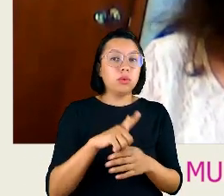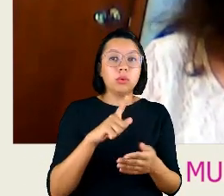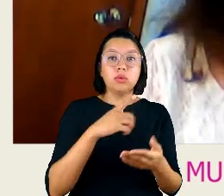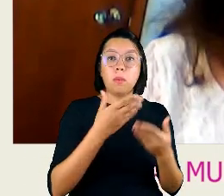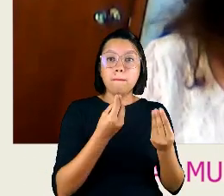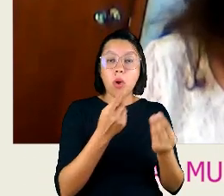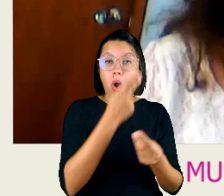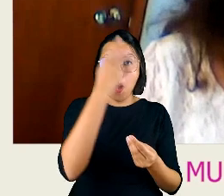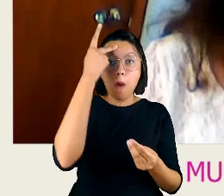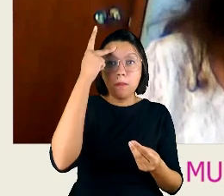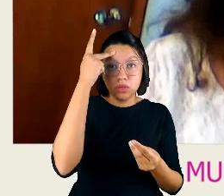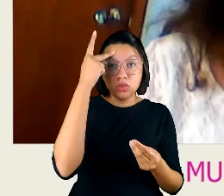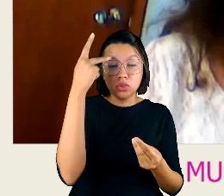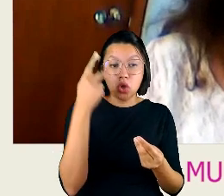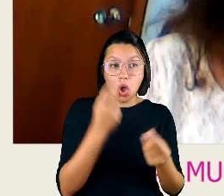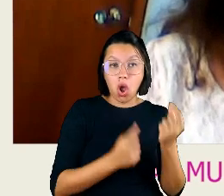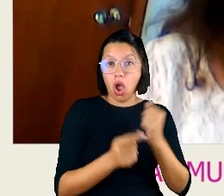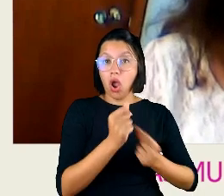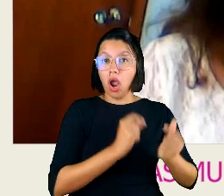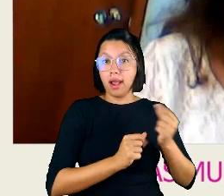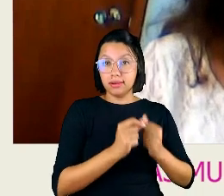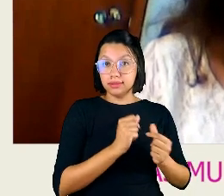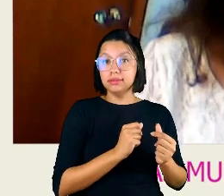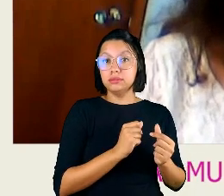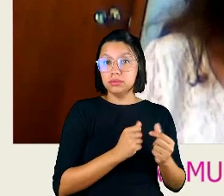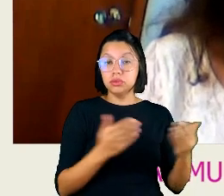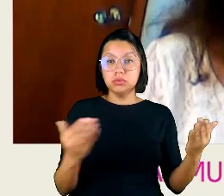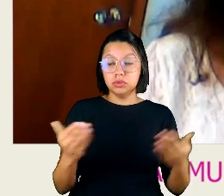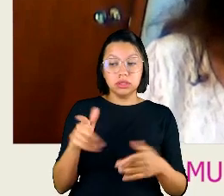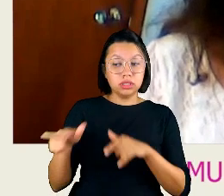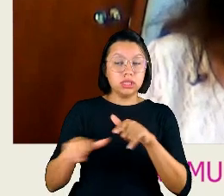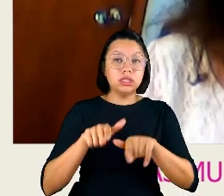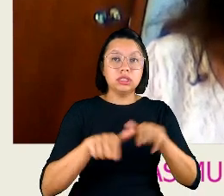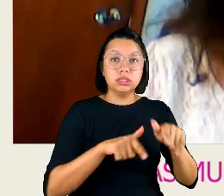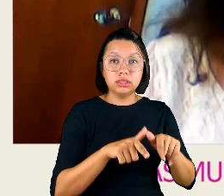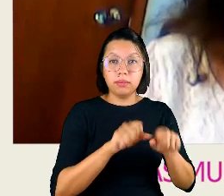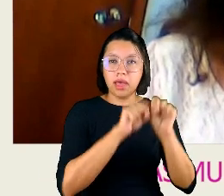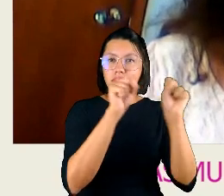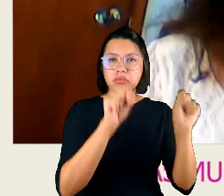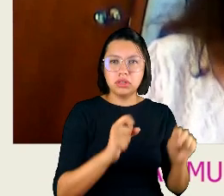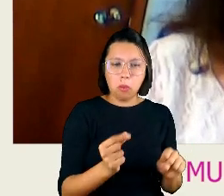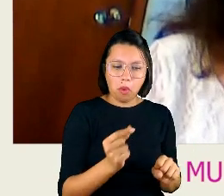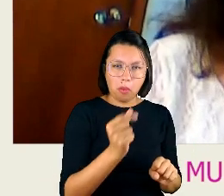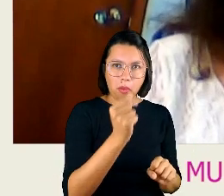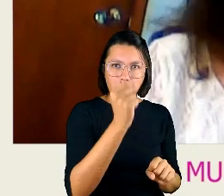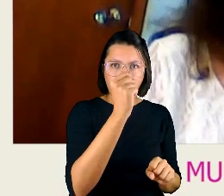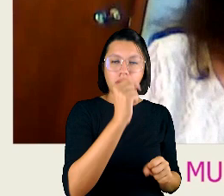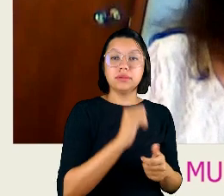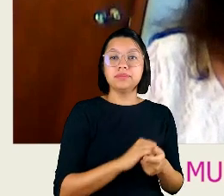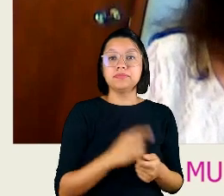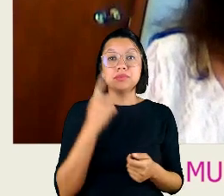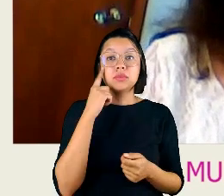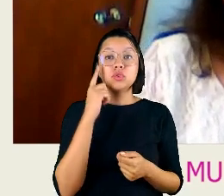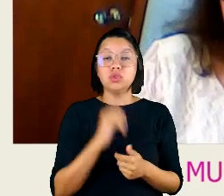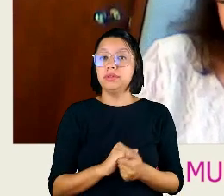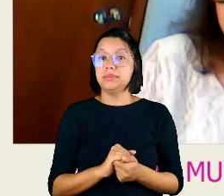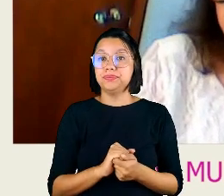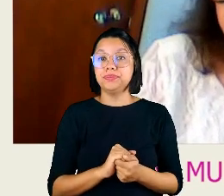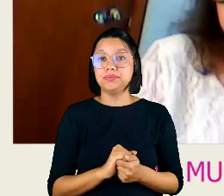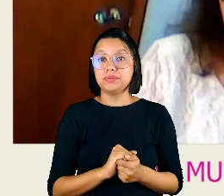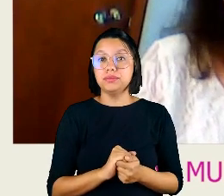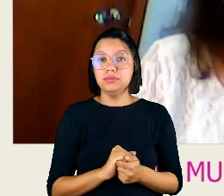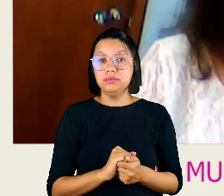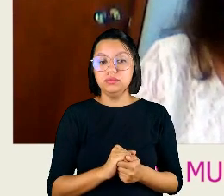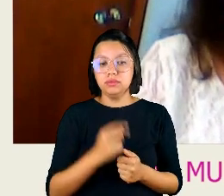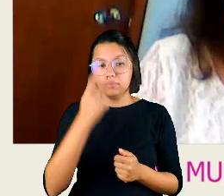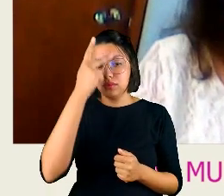enfim, e em sistemas altamente lucrativos, né? O que a gente vê com quem entrega essas pessoas, né? Então,